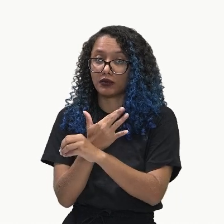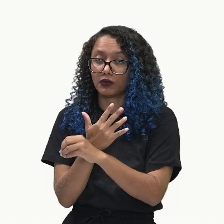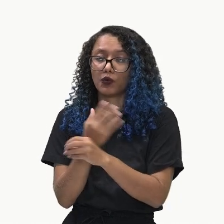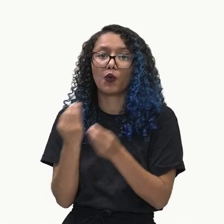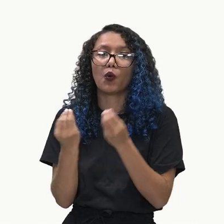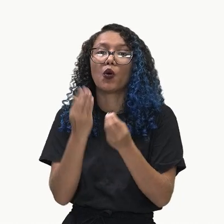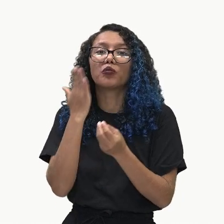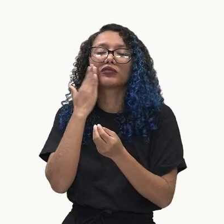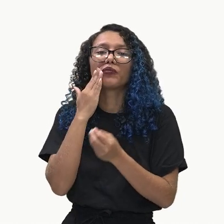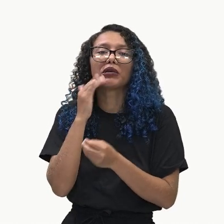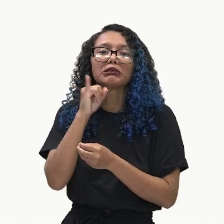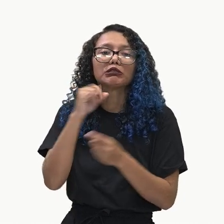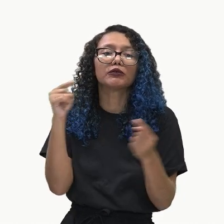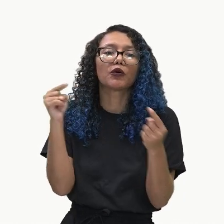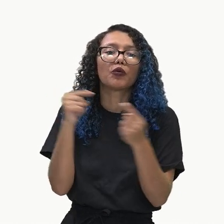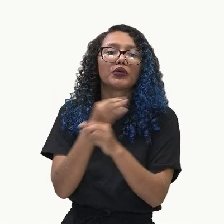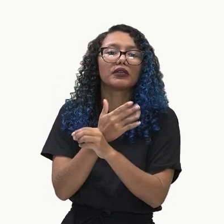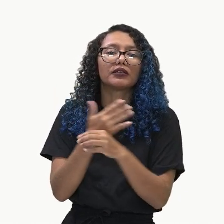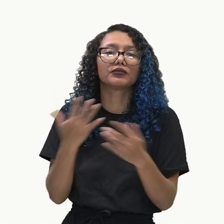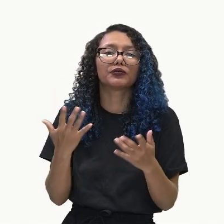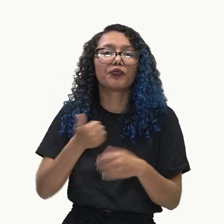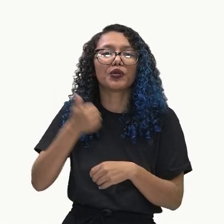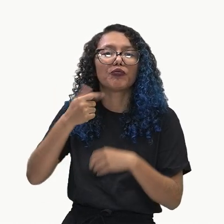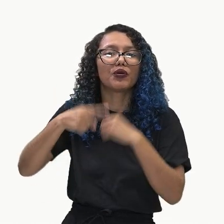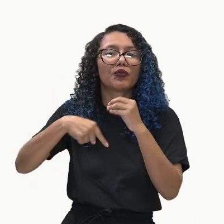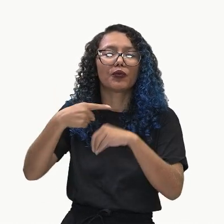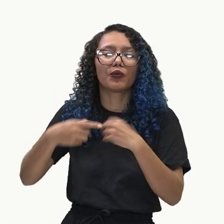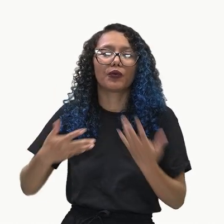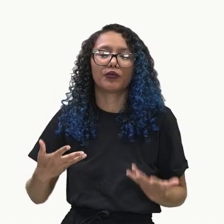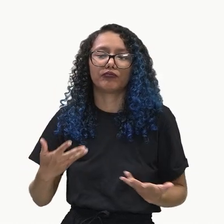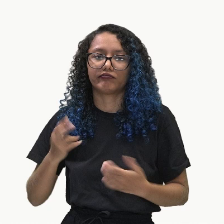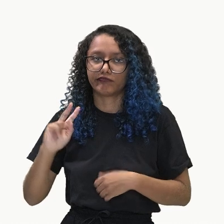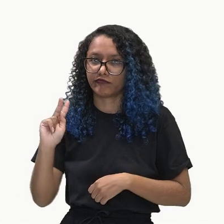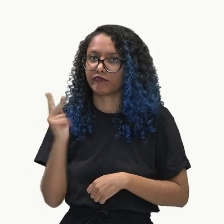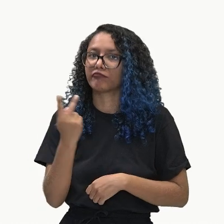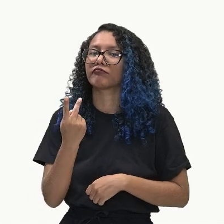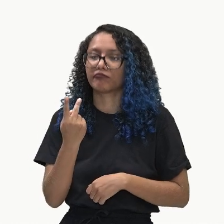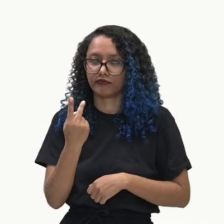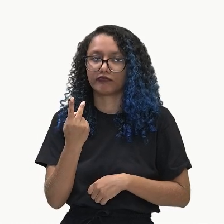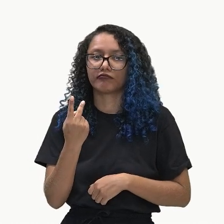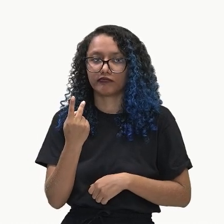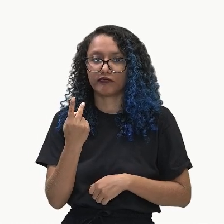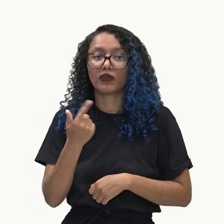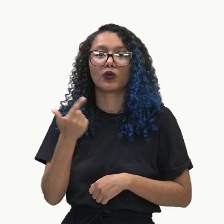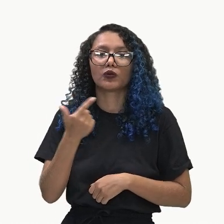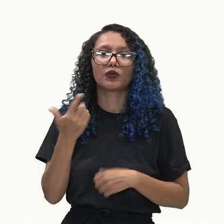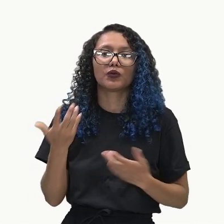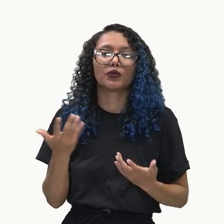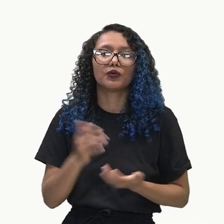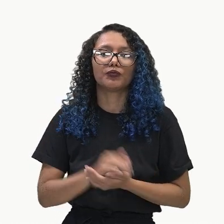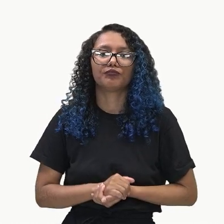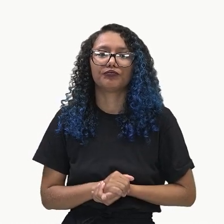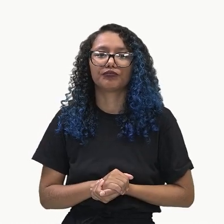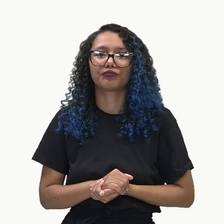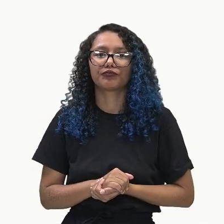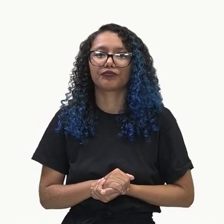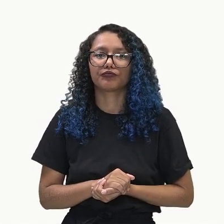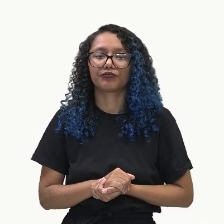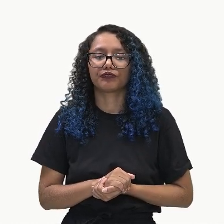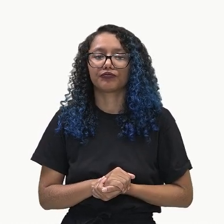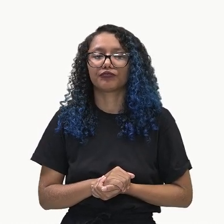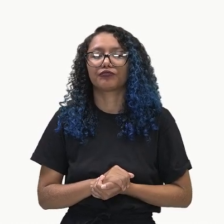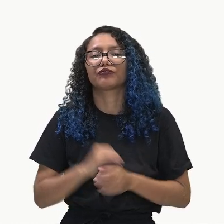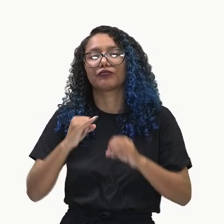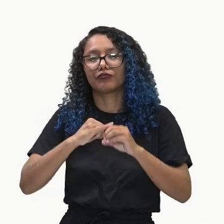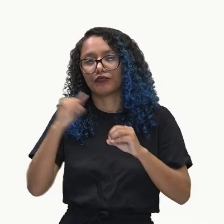o ácido, o primeiro elemento, nós vamos ter o hidrogênio. E o segundo elemento vai ser um ânion, que é